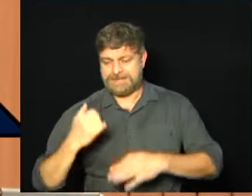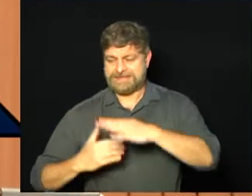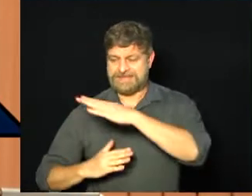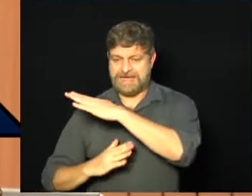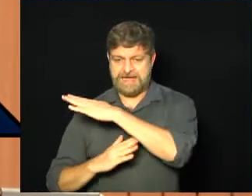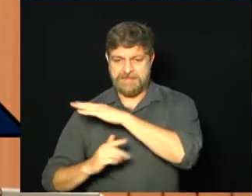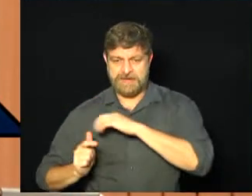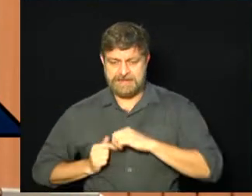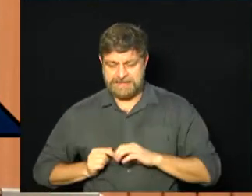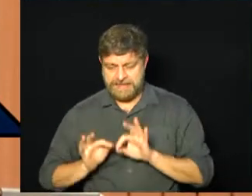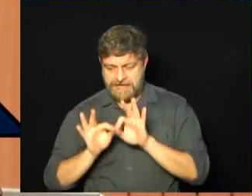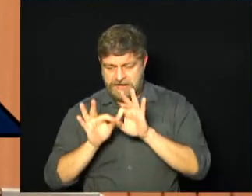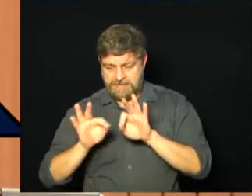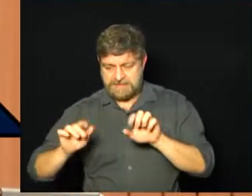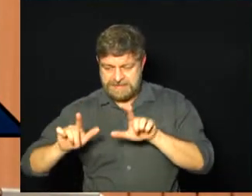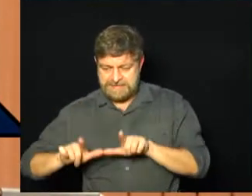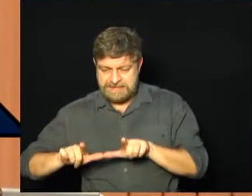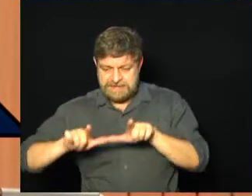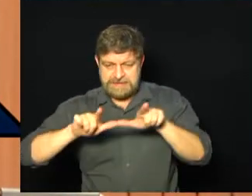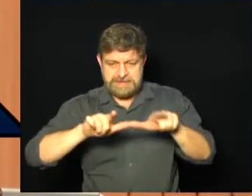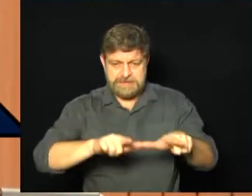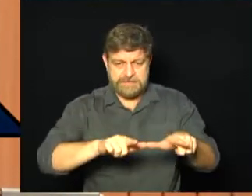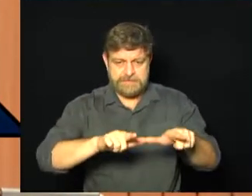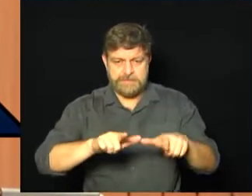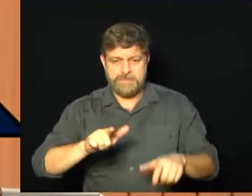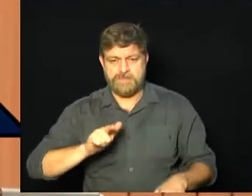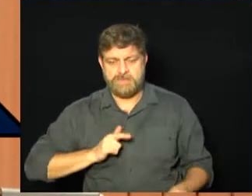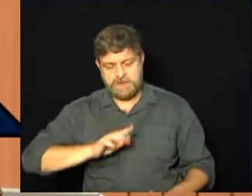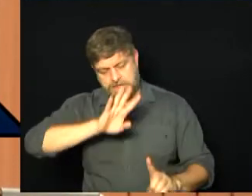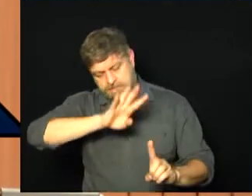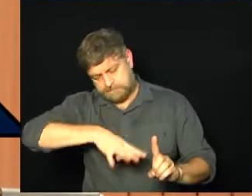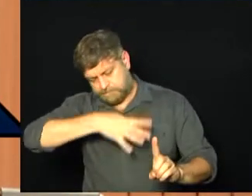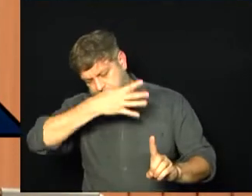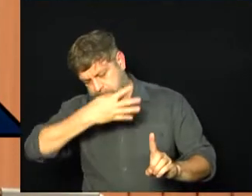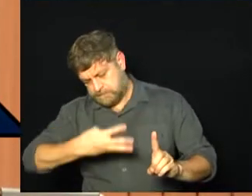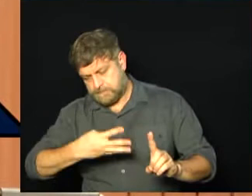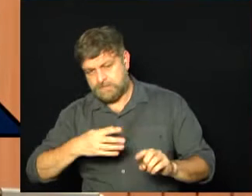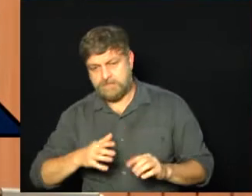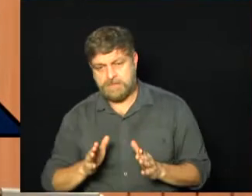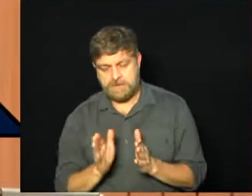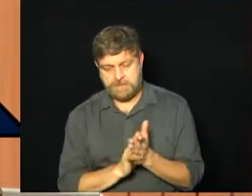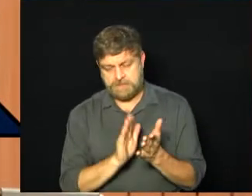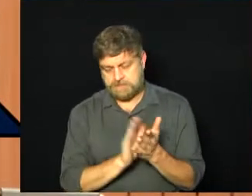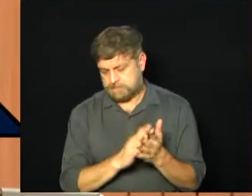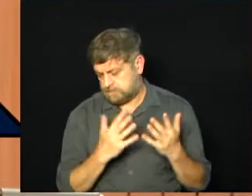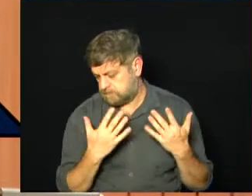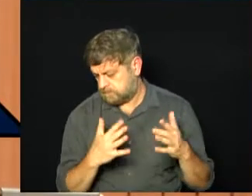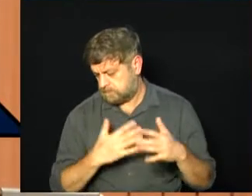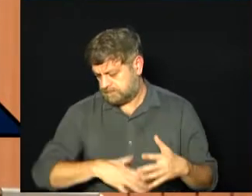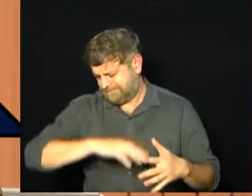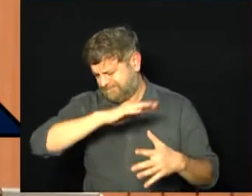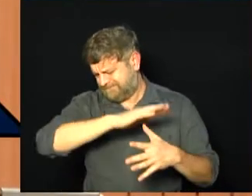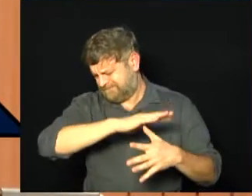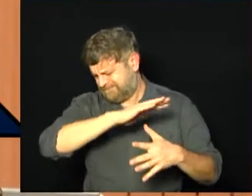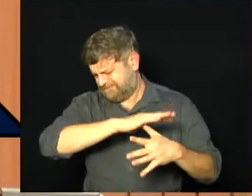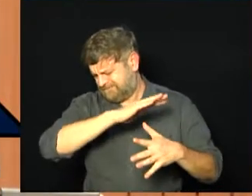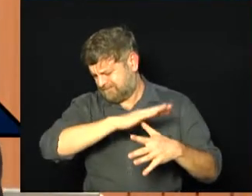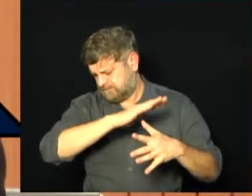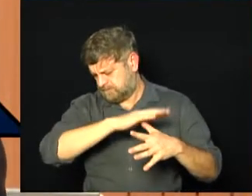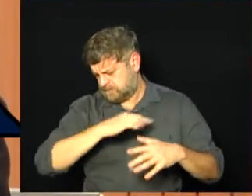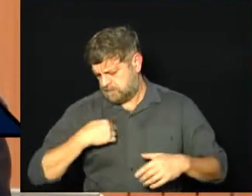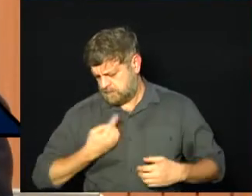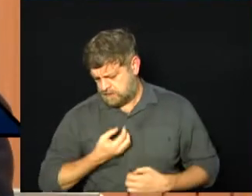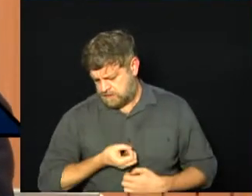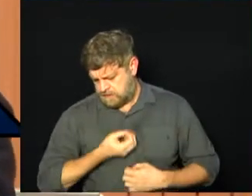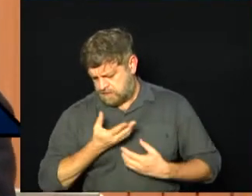de um gesto singelo de conceder um diploma de honra ao mérito, pudesse manifestar em nome